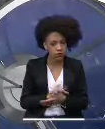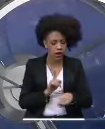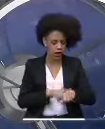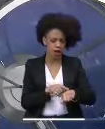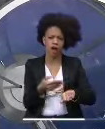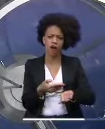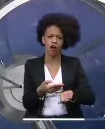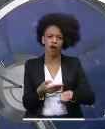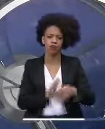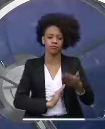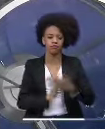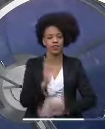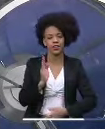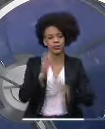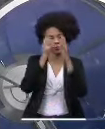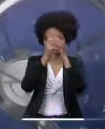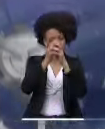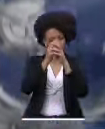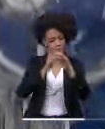Está na hora. Valendo!